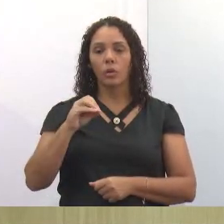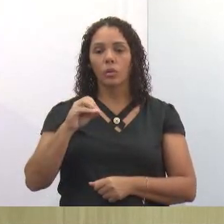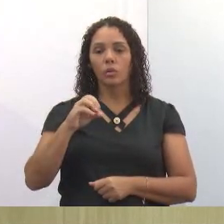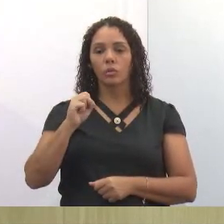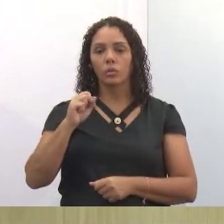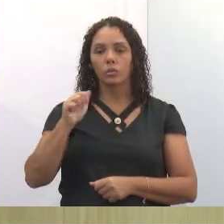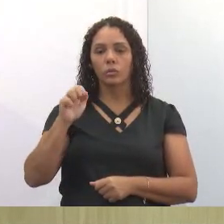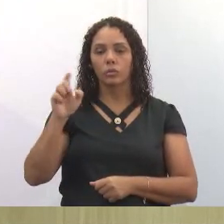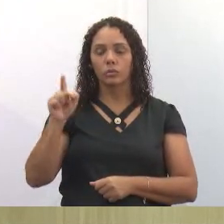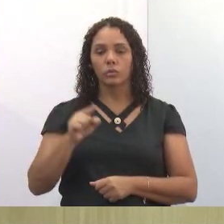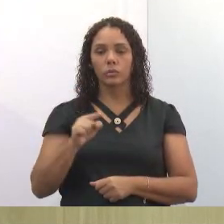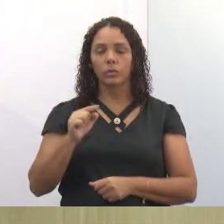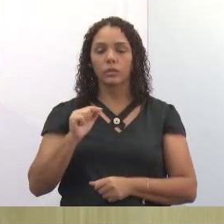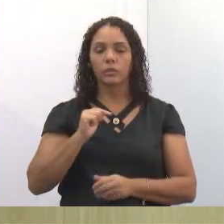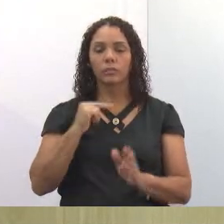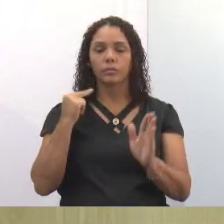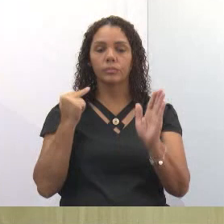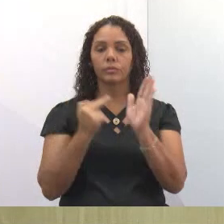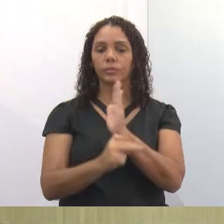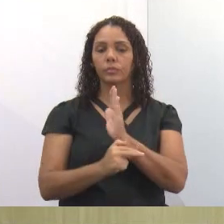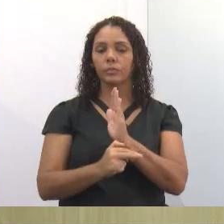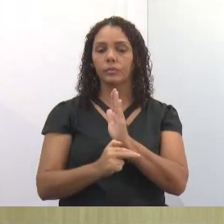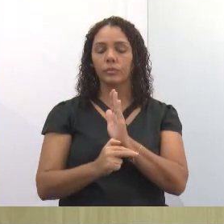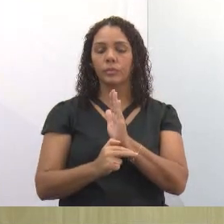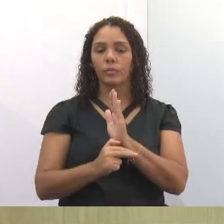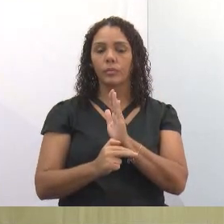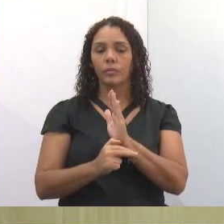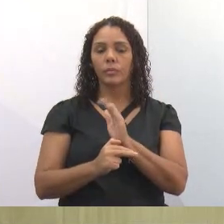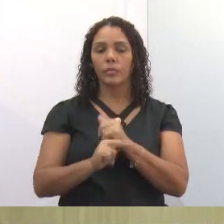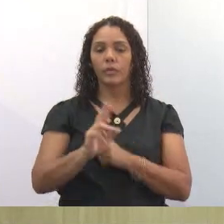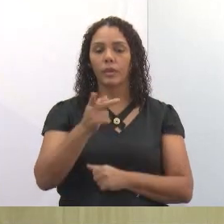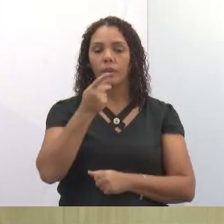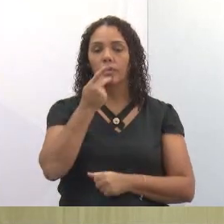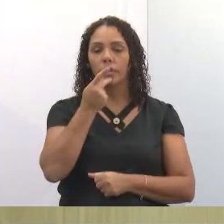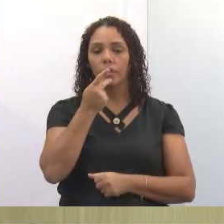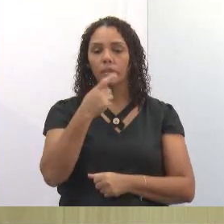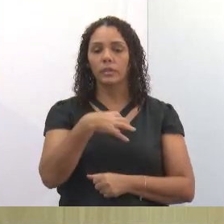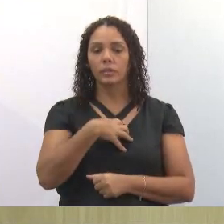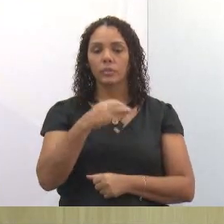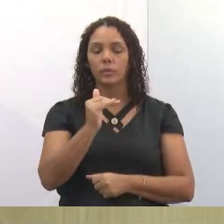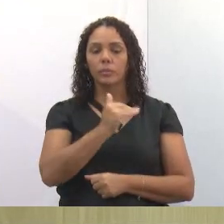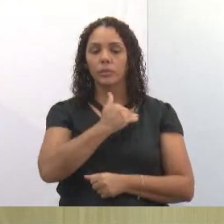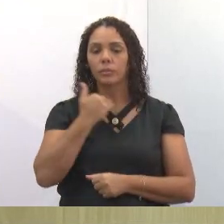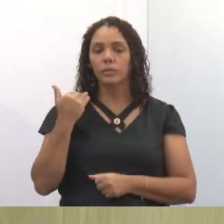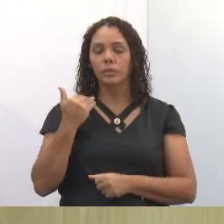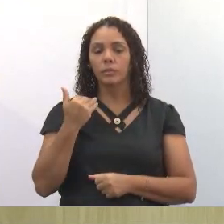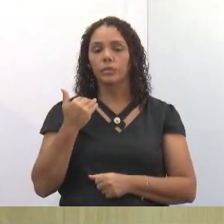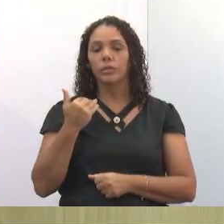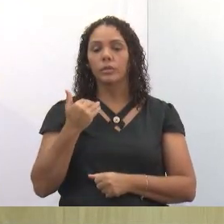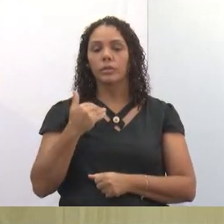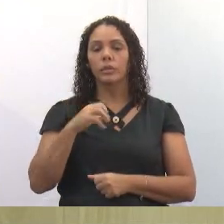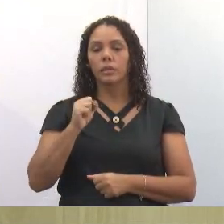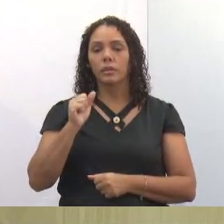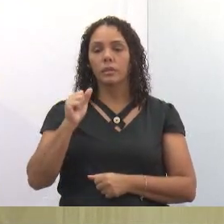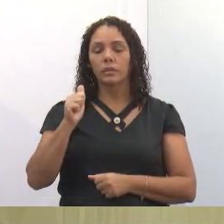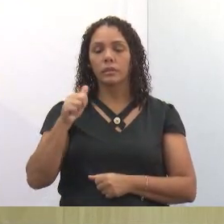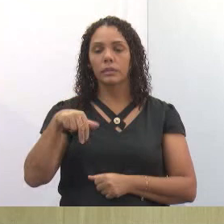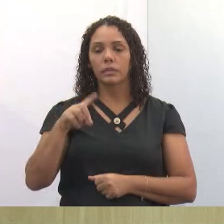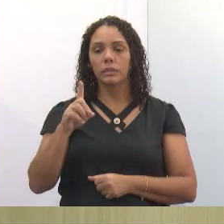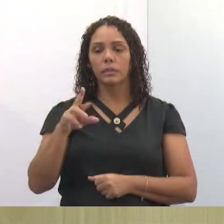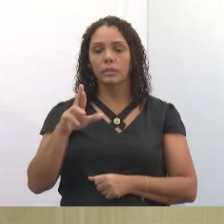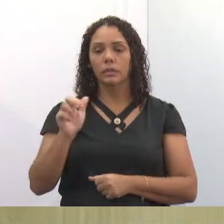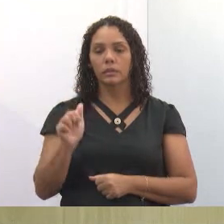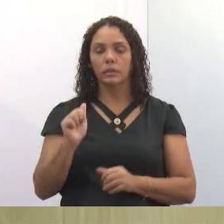Nildo de Jesus Silva. Voto formulado pelo vereador Hernani Barreto. Voto pesar pelo falecimento de Sandra Regina dos